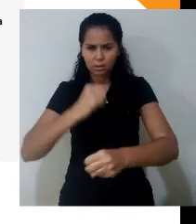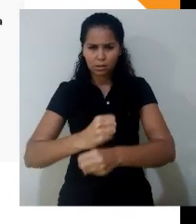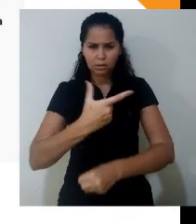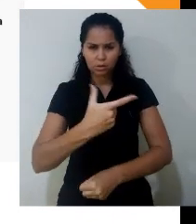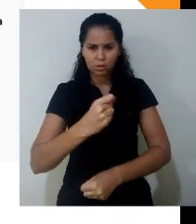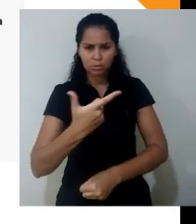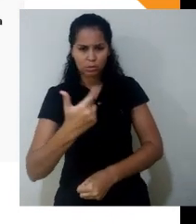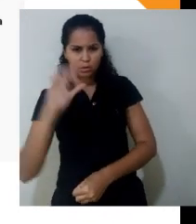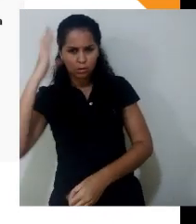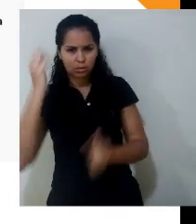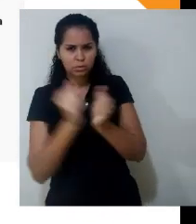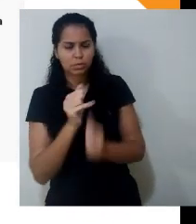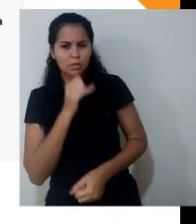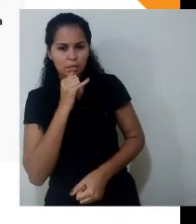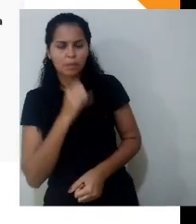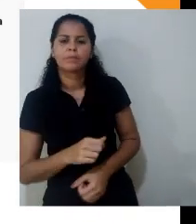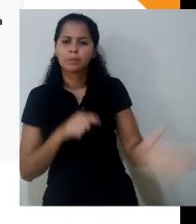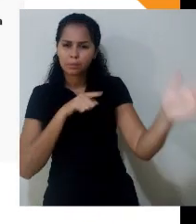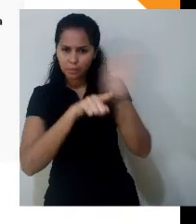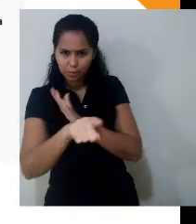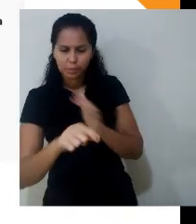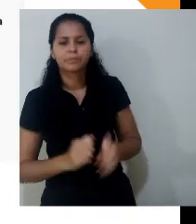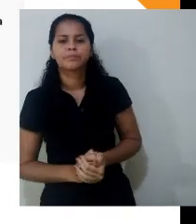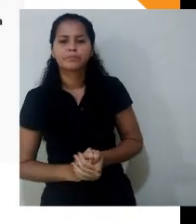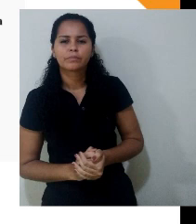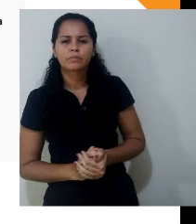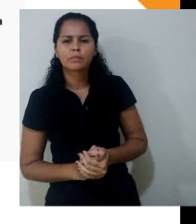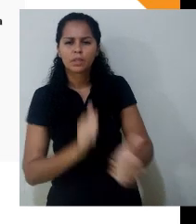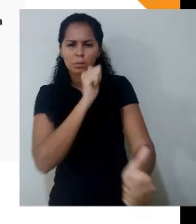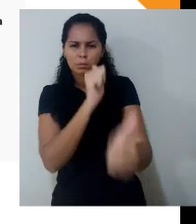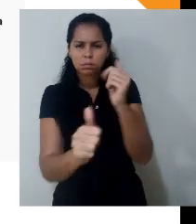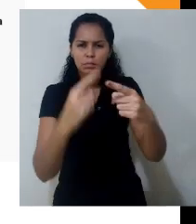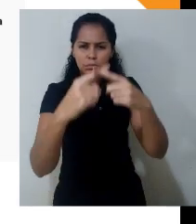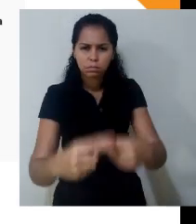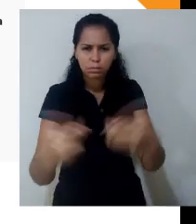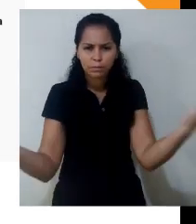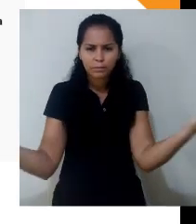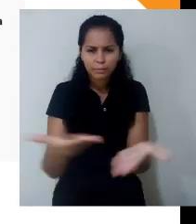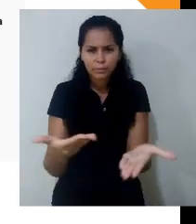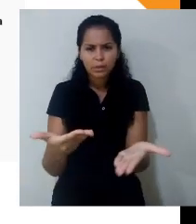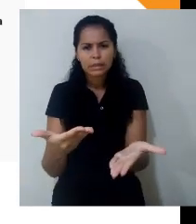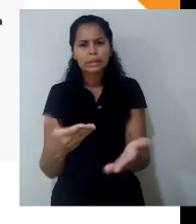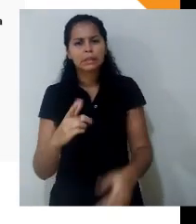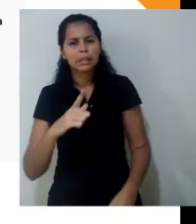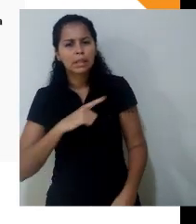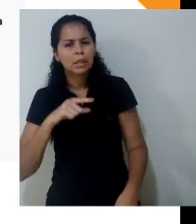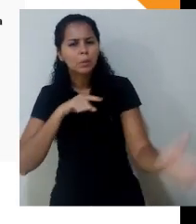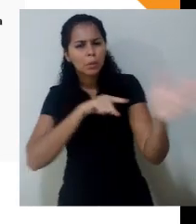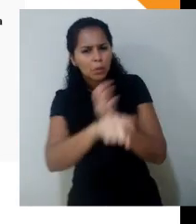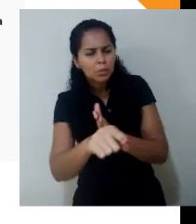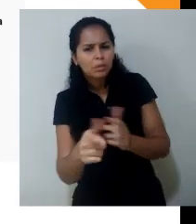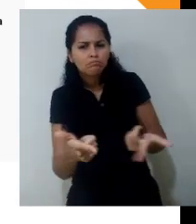para a gente resolver junto com um exemplo. A questão diz assim: o esporte de alta competição da atualidade produziu uma